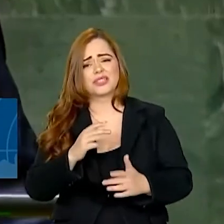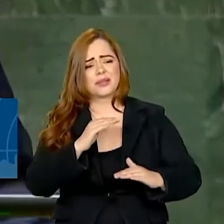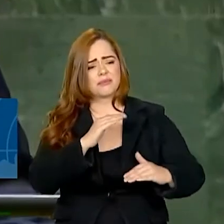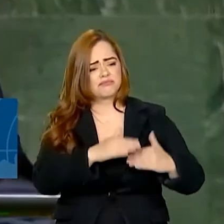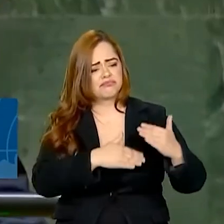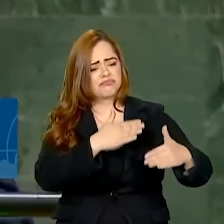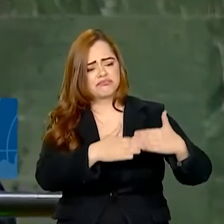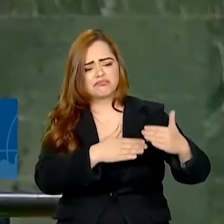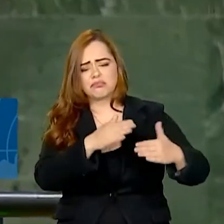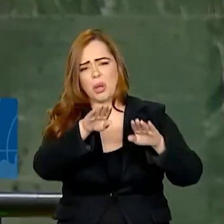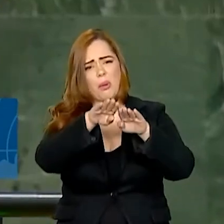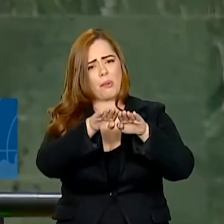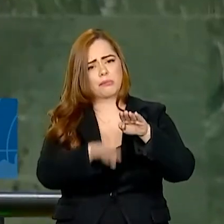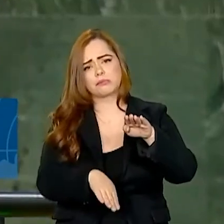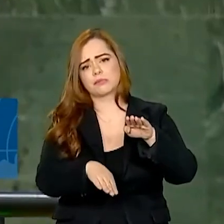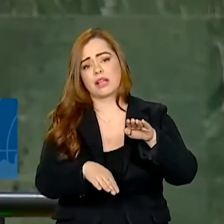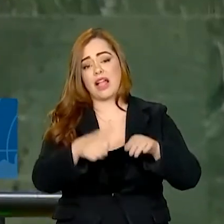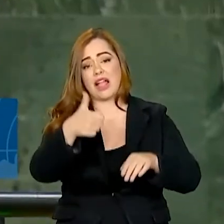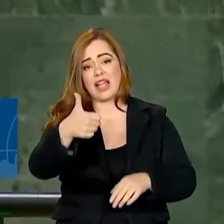desigual.